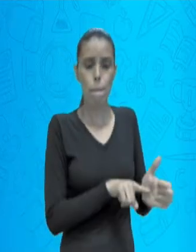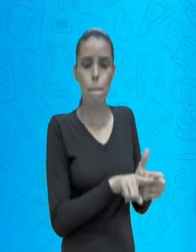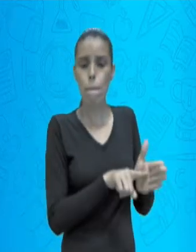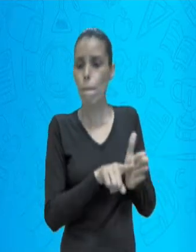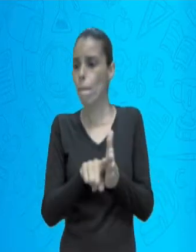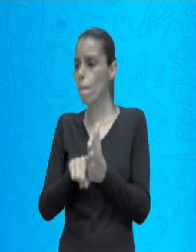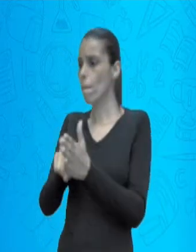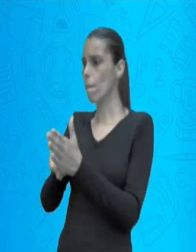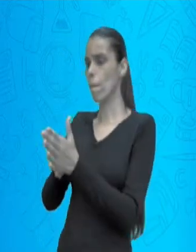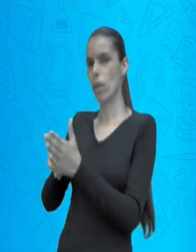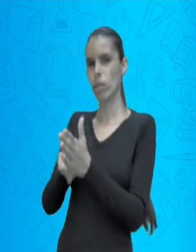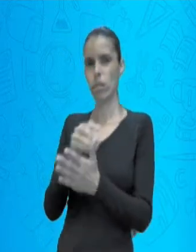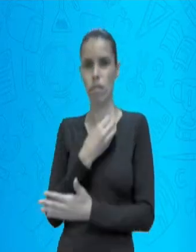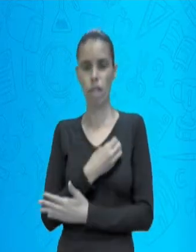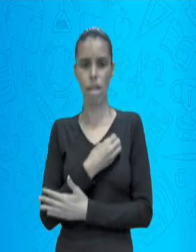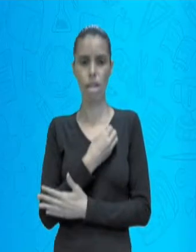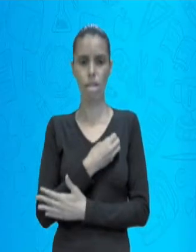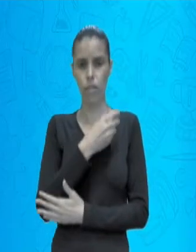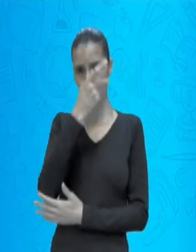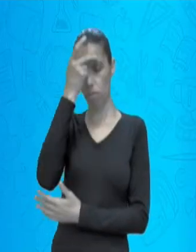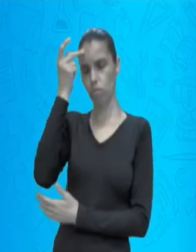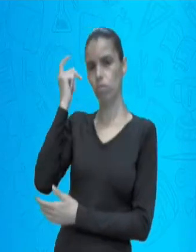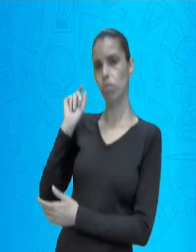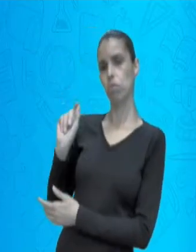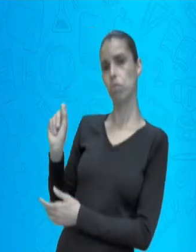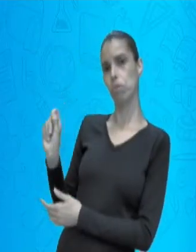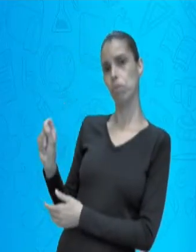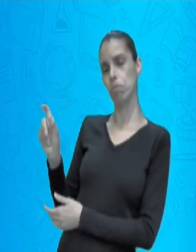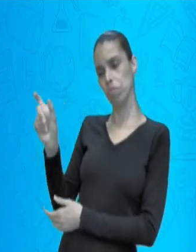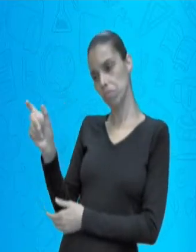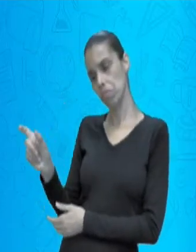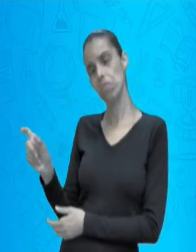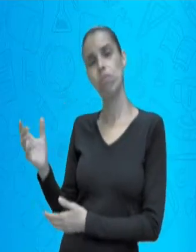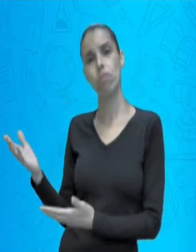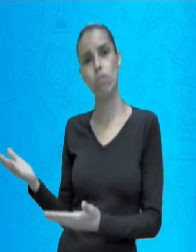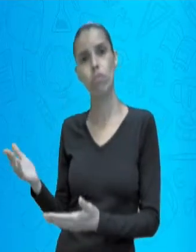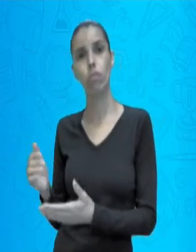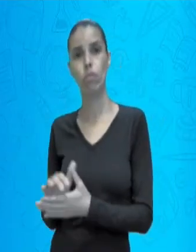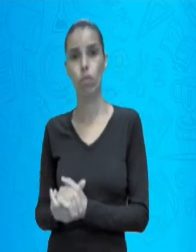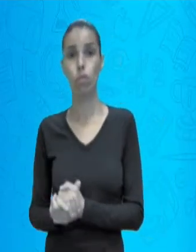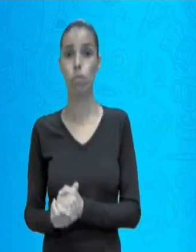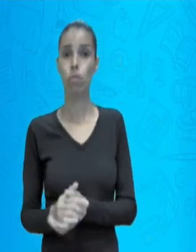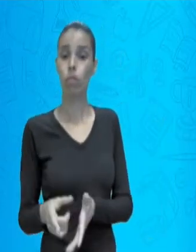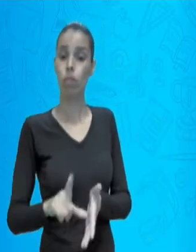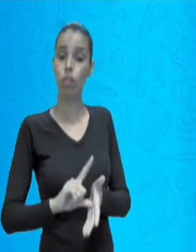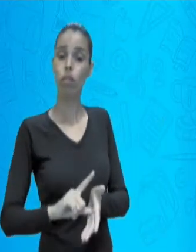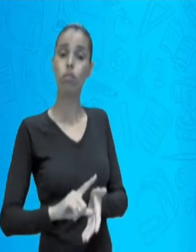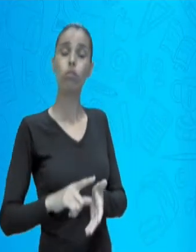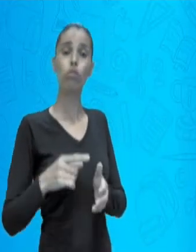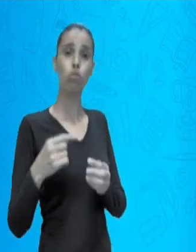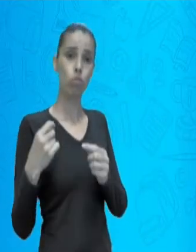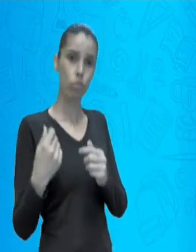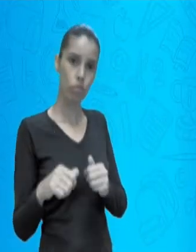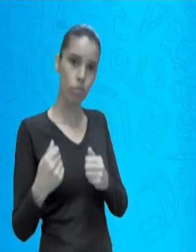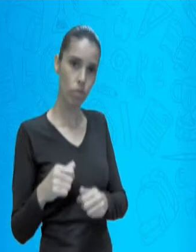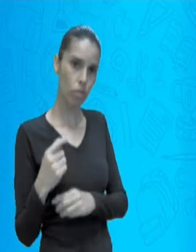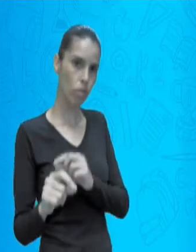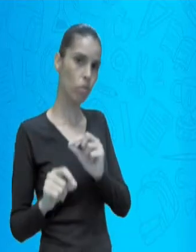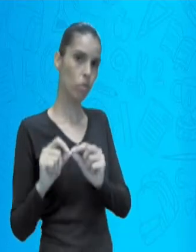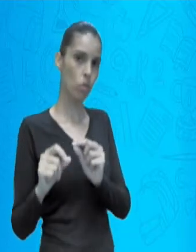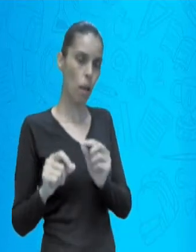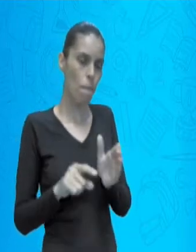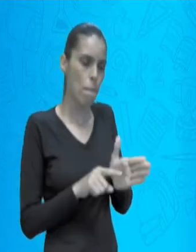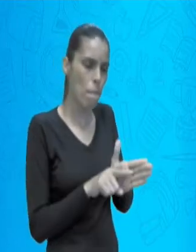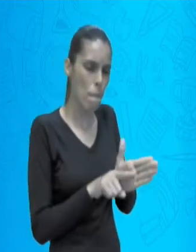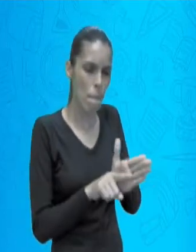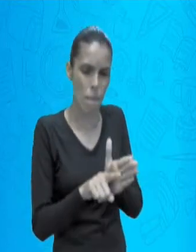pessoa. Você tem que ter um estudo detalhado e profundo sobre a vida da pessoa. Como que